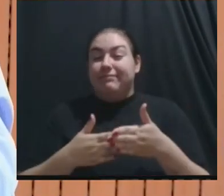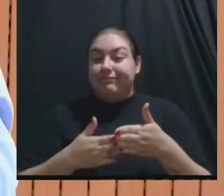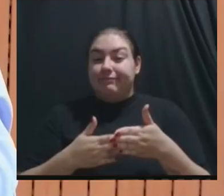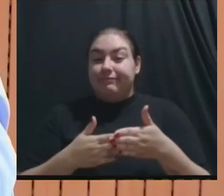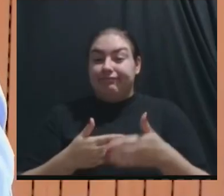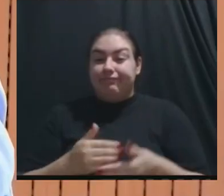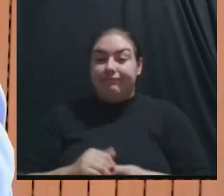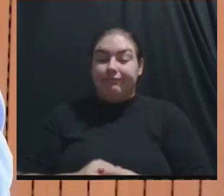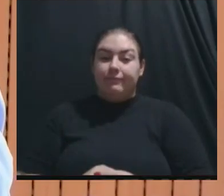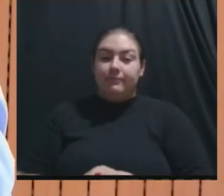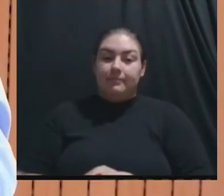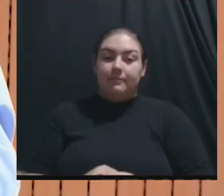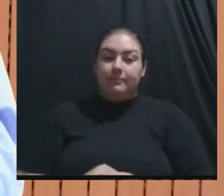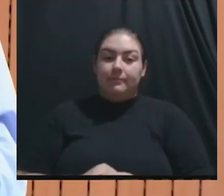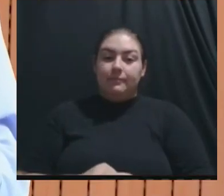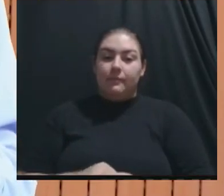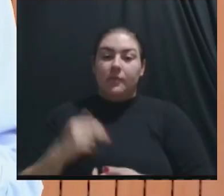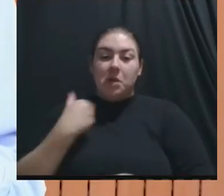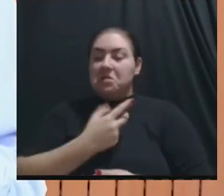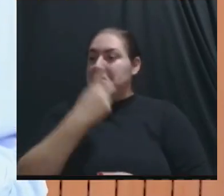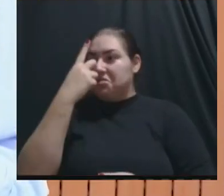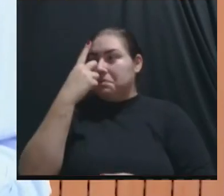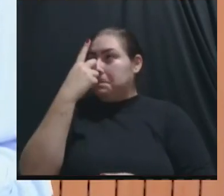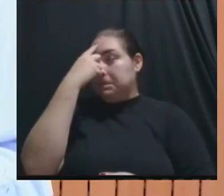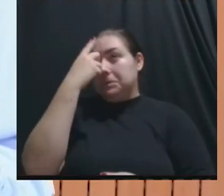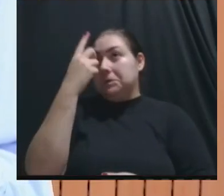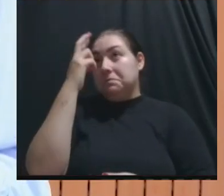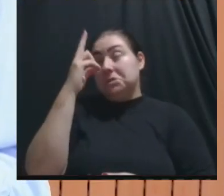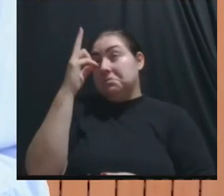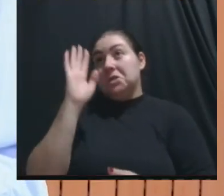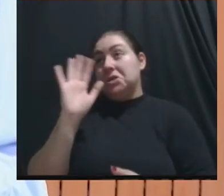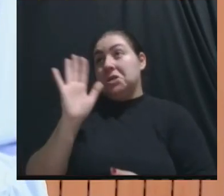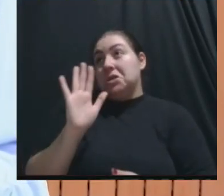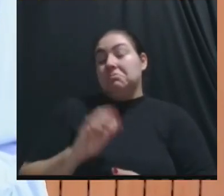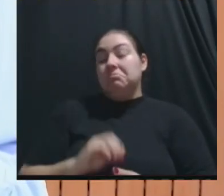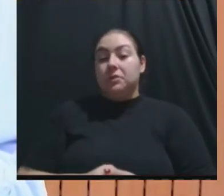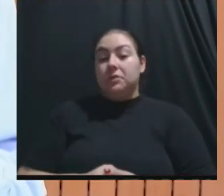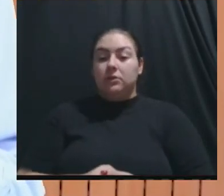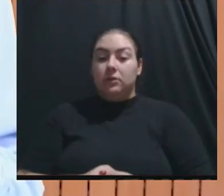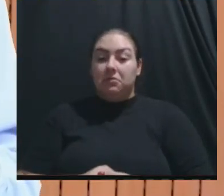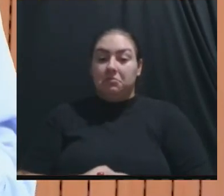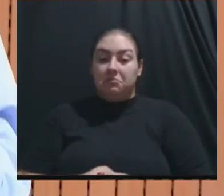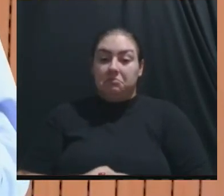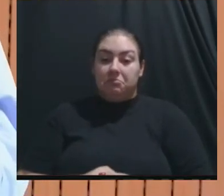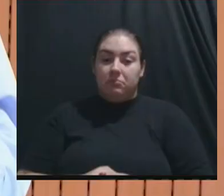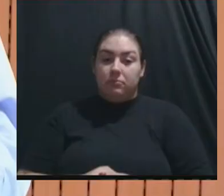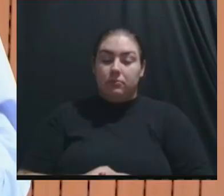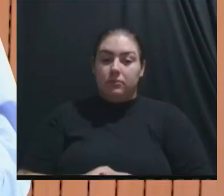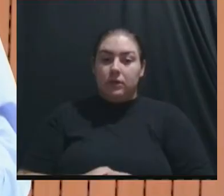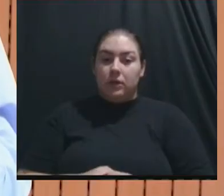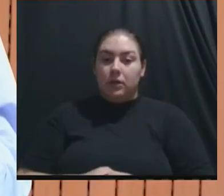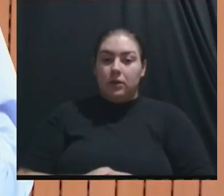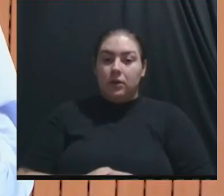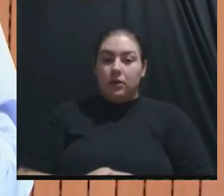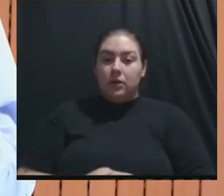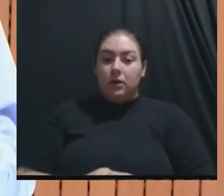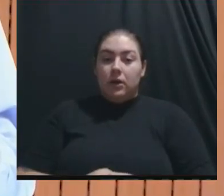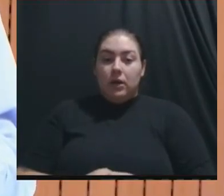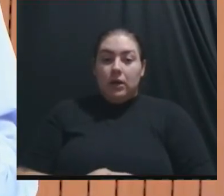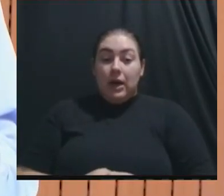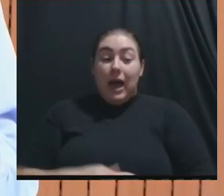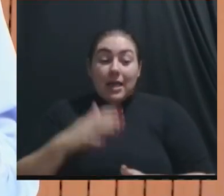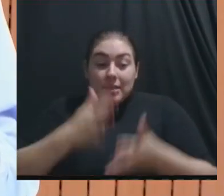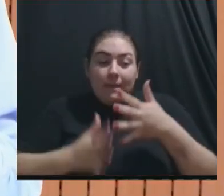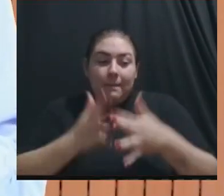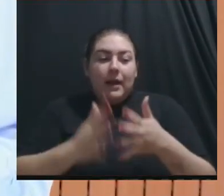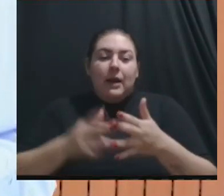gente não imagina, e dificulta muitas vezes que essas pessoas possam desenvolver suas autonomias,